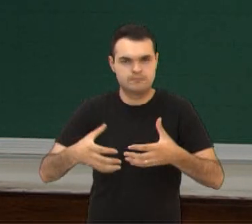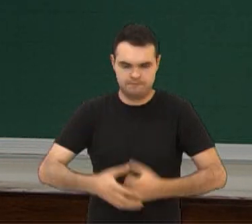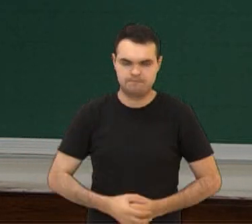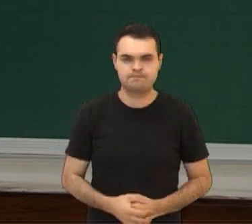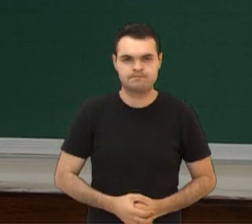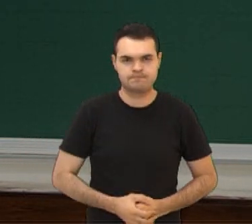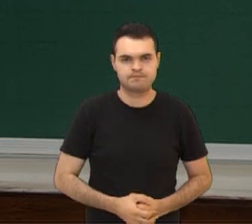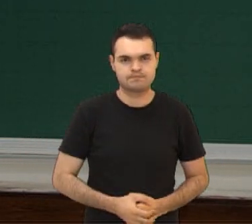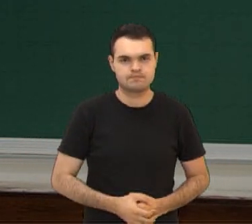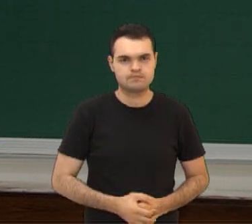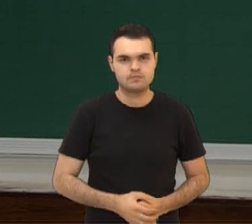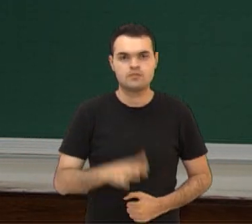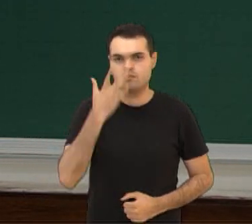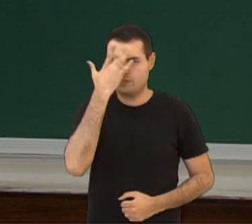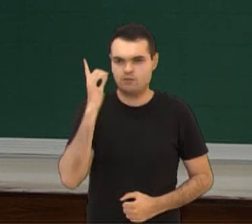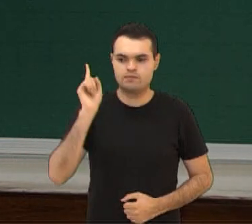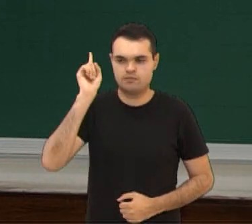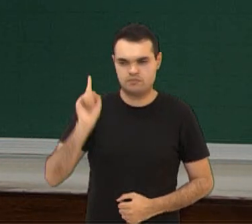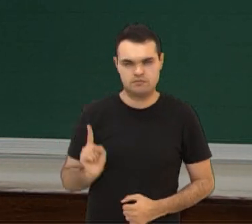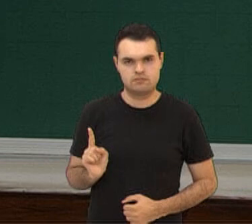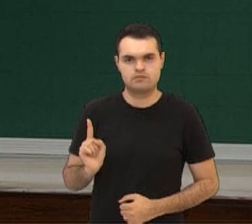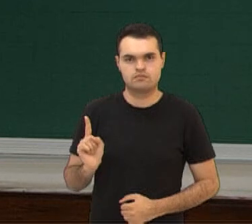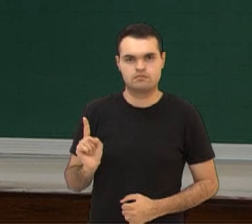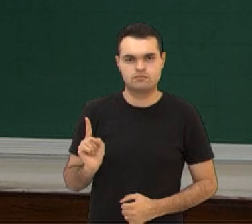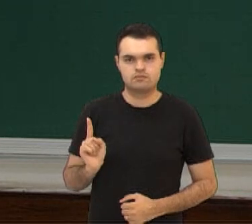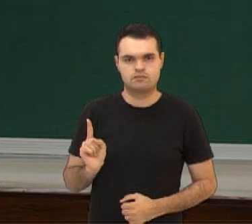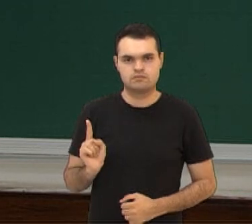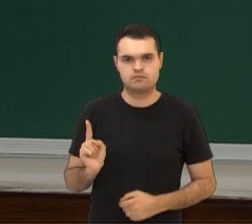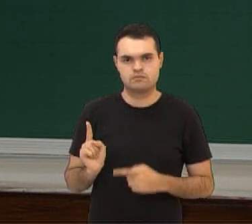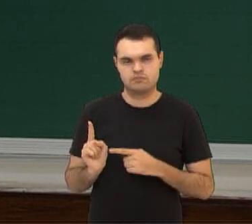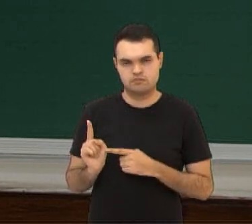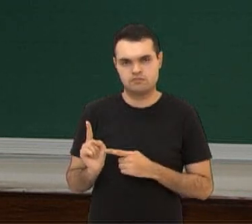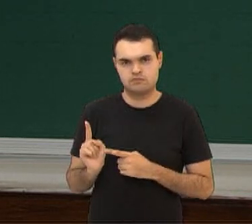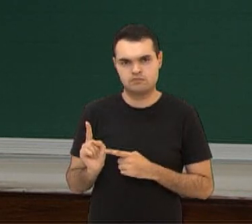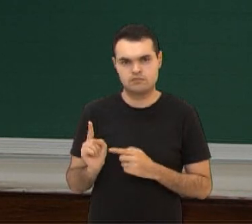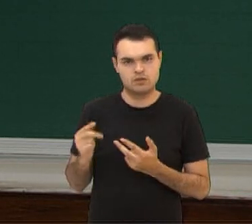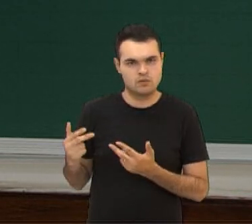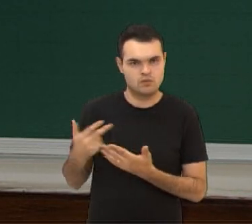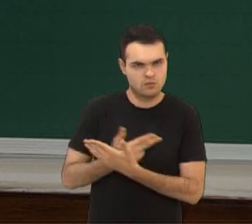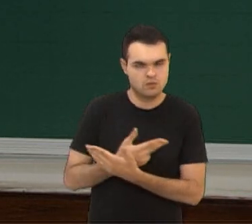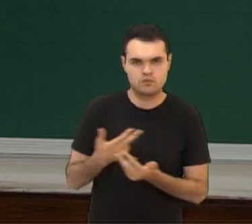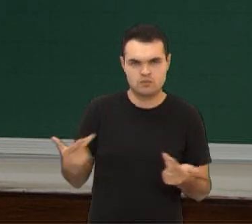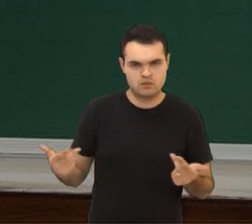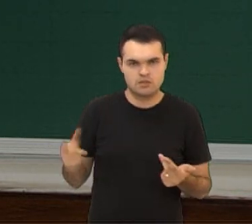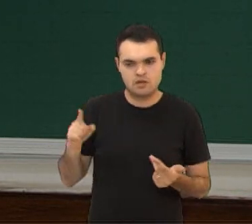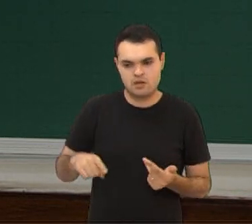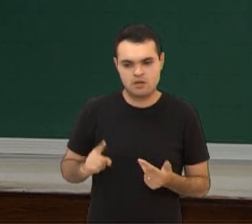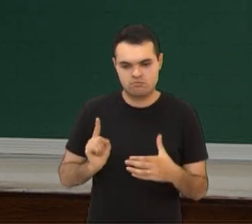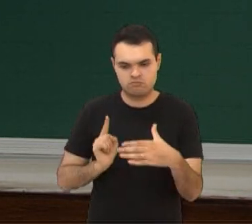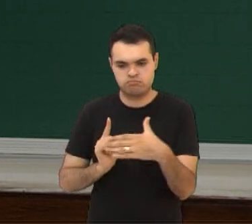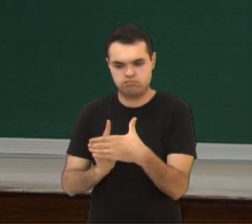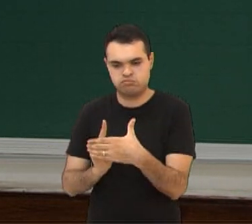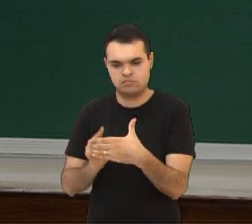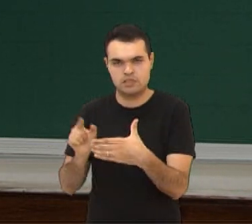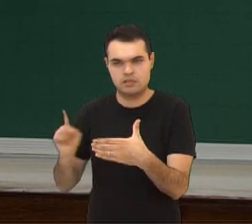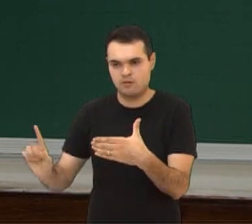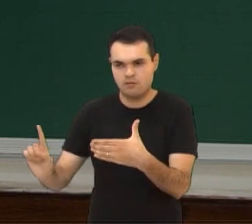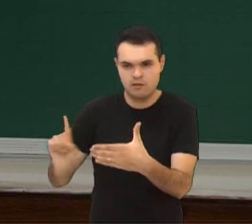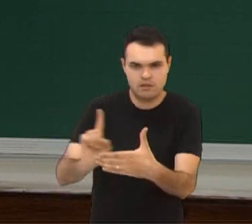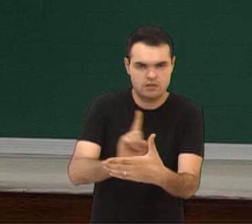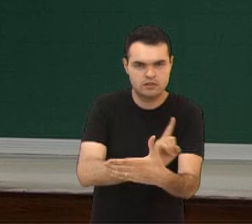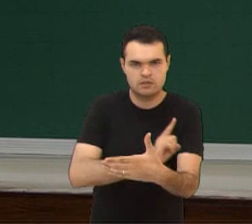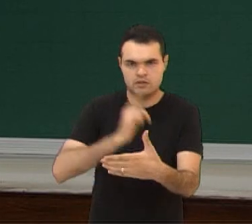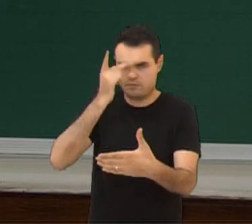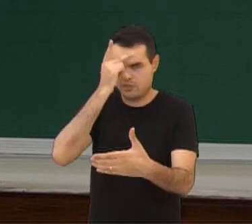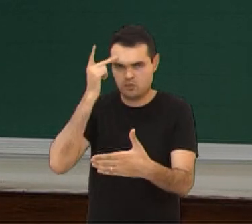Então está dizendo aqui que quando uma pessoa é imunodeprimida, alguma coisa acontece, ela é protegida por as pessoas que tomaram a